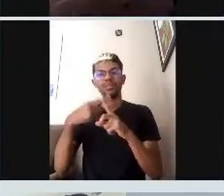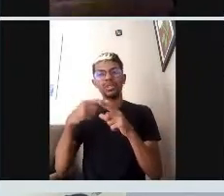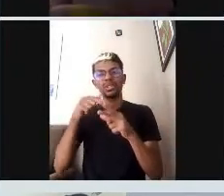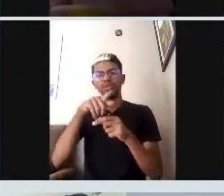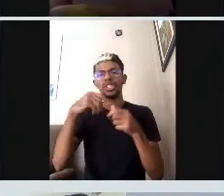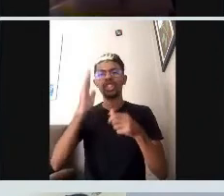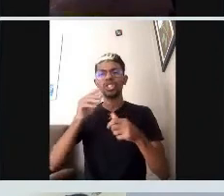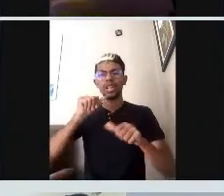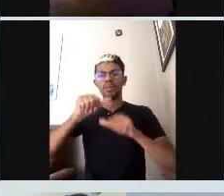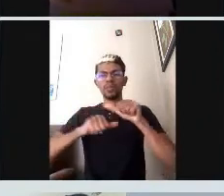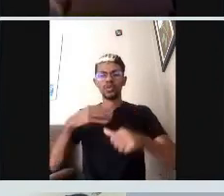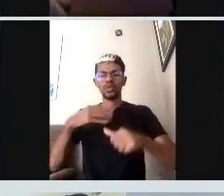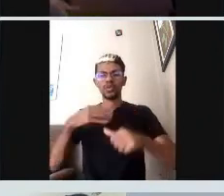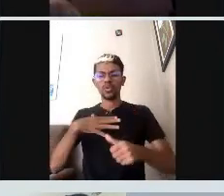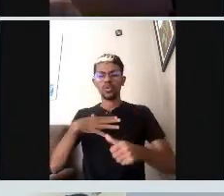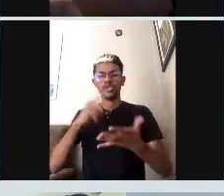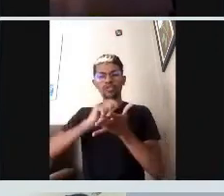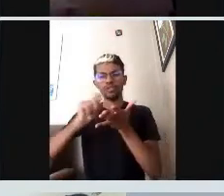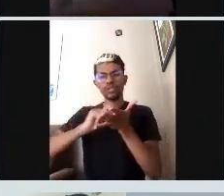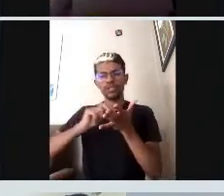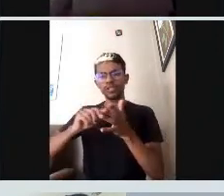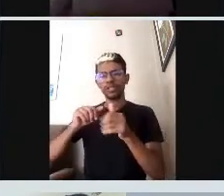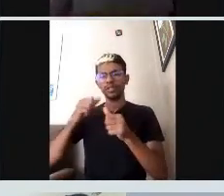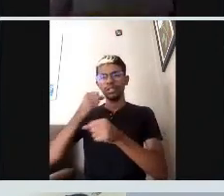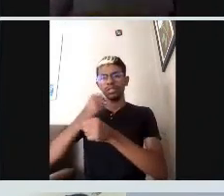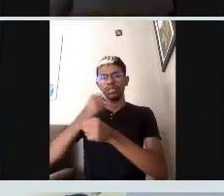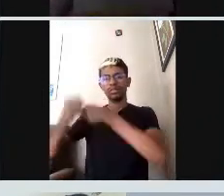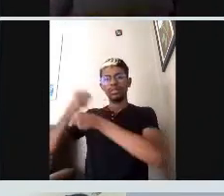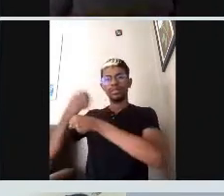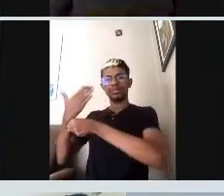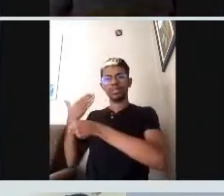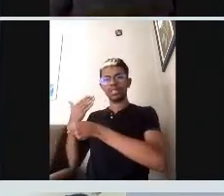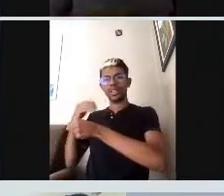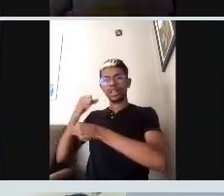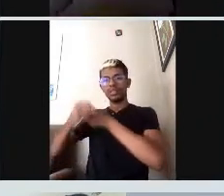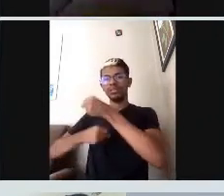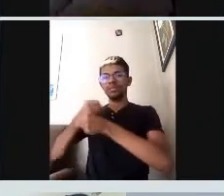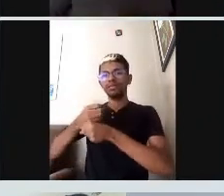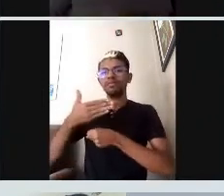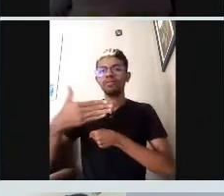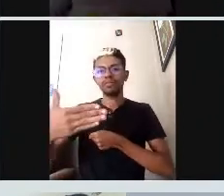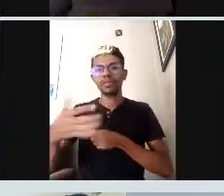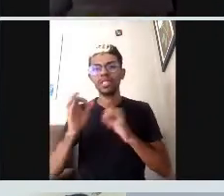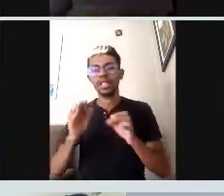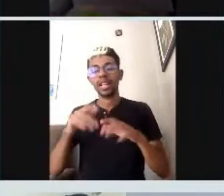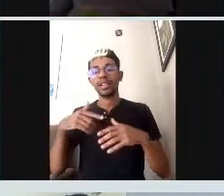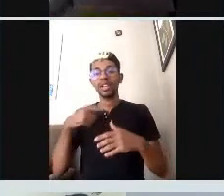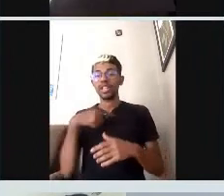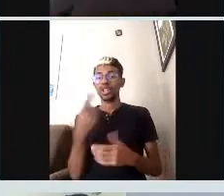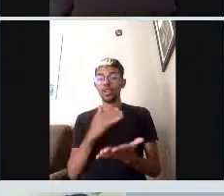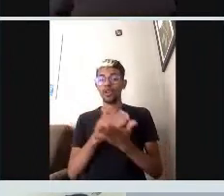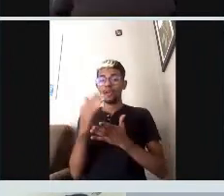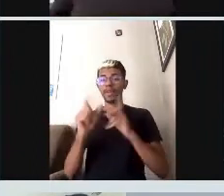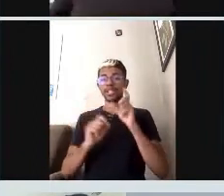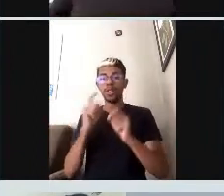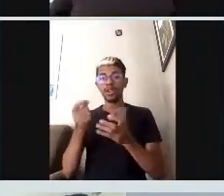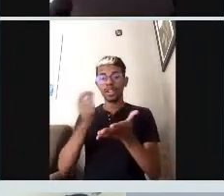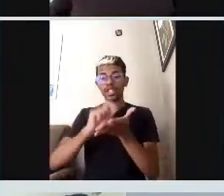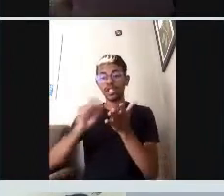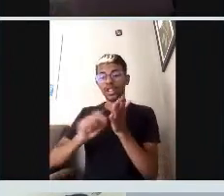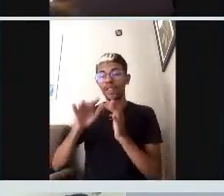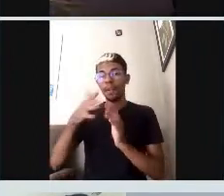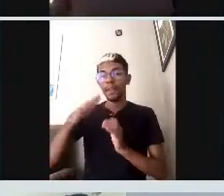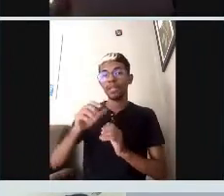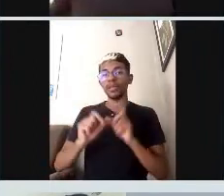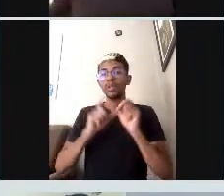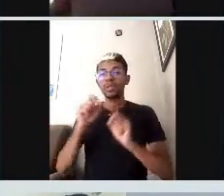tentar escrever a cada 15 dias, né? Porque eu vou passar uma aula, uma redação hoje, vocês vão ter uma semana para escrever, e provavelmente os corretores